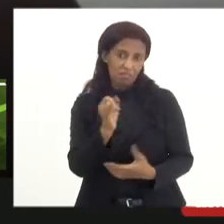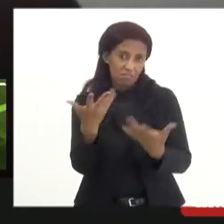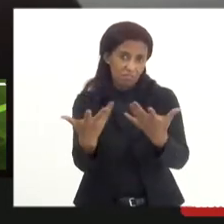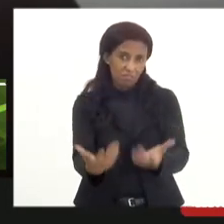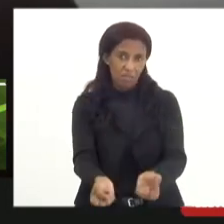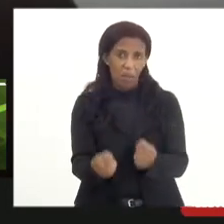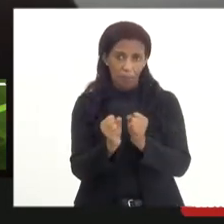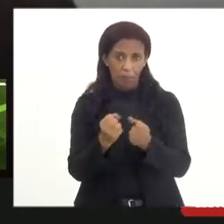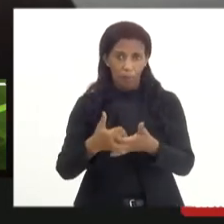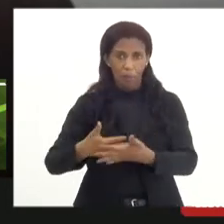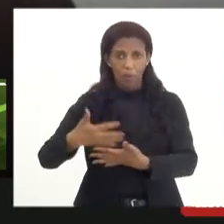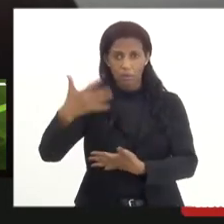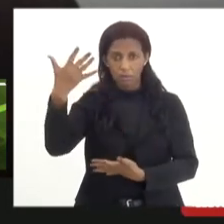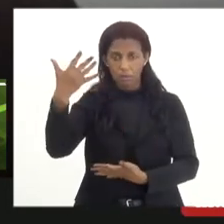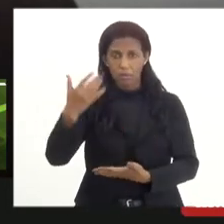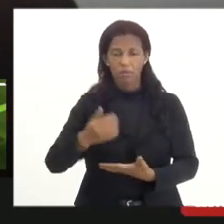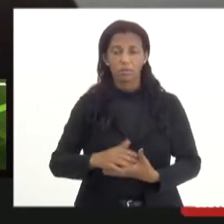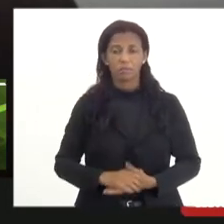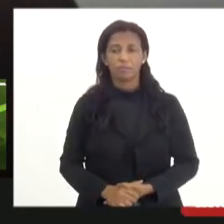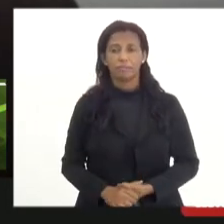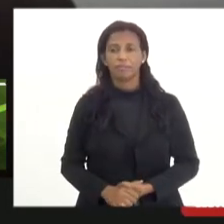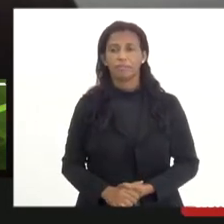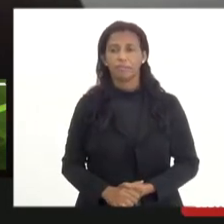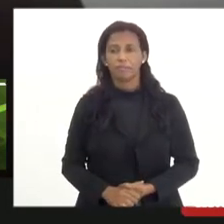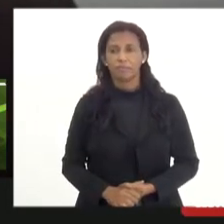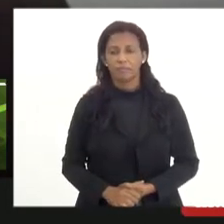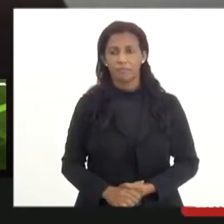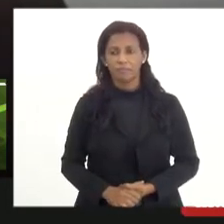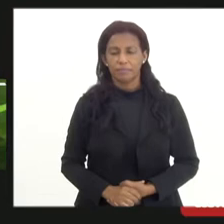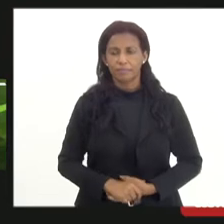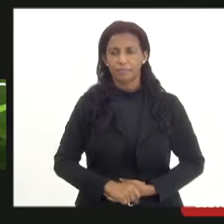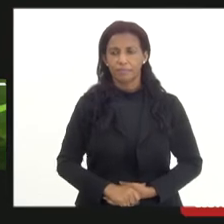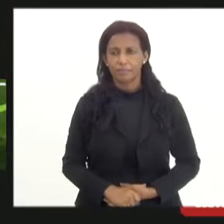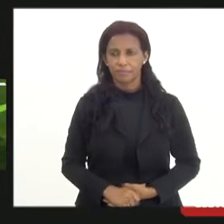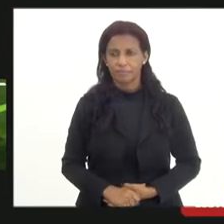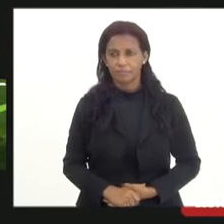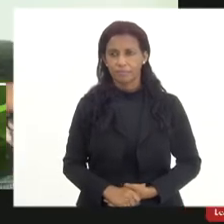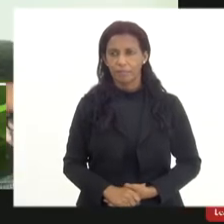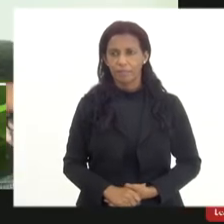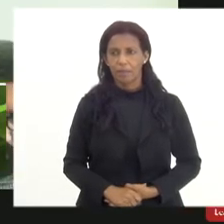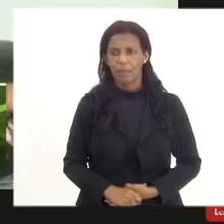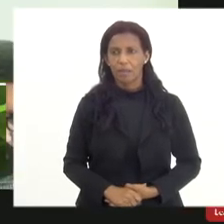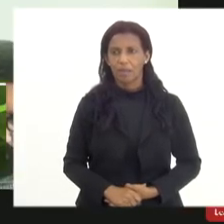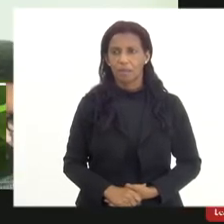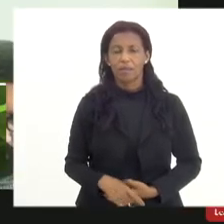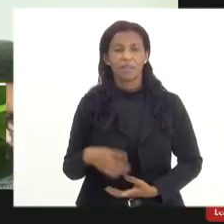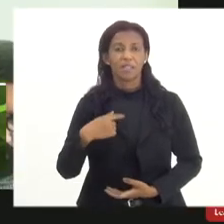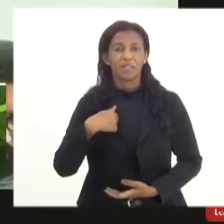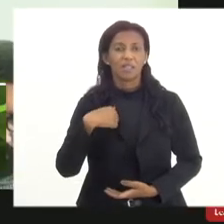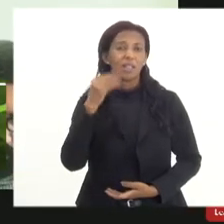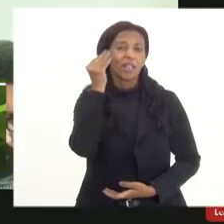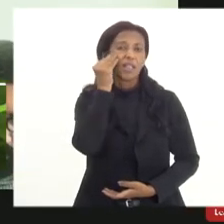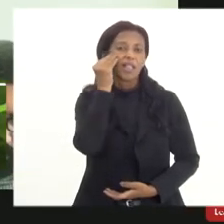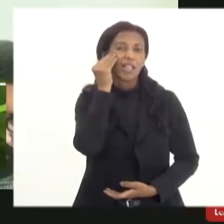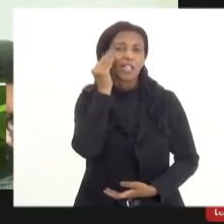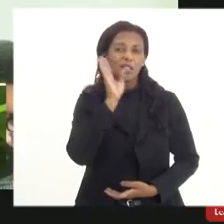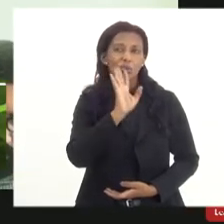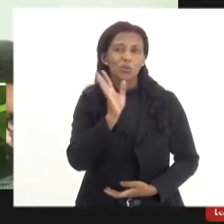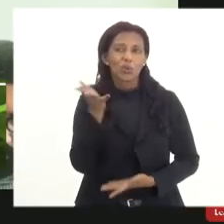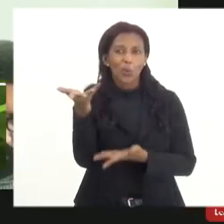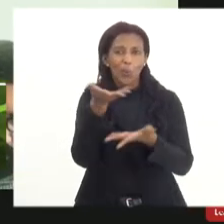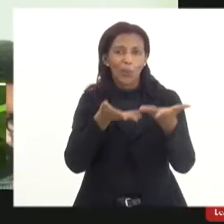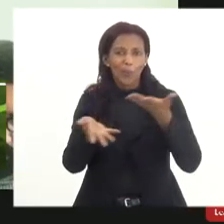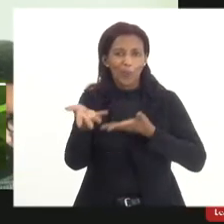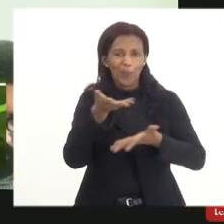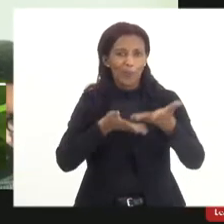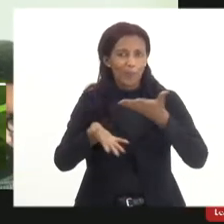pode começar a tela para fazer podemos um breve contexto. Sim. Podemos só contextualizar. Eu só estou tentando compartilhar